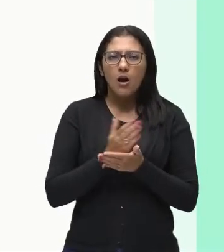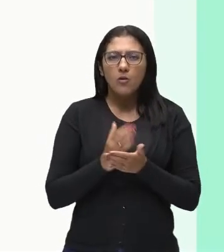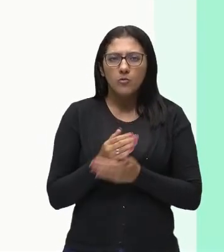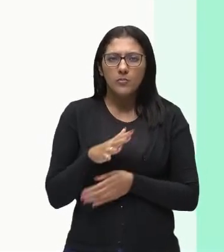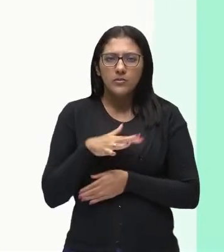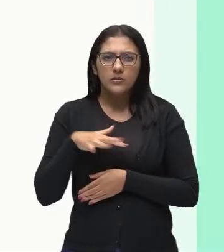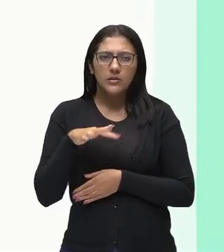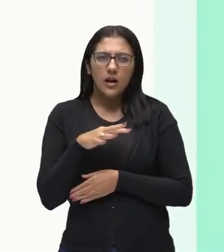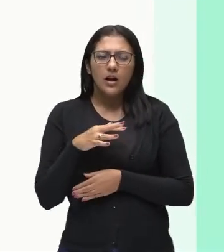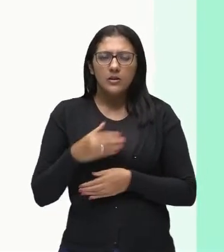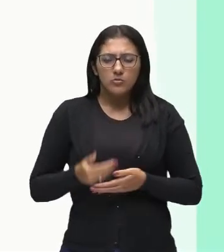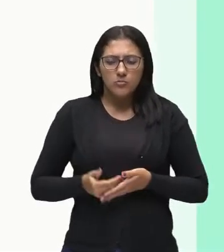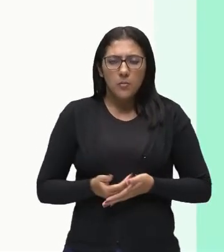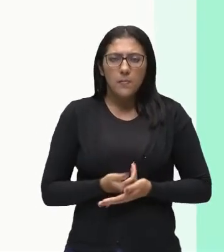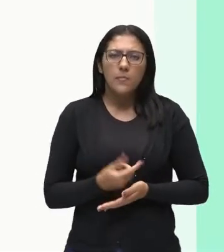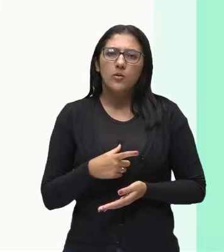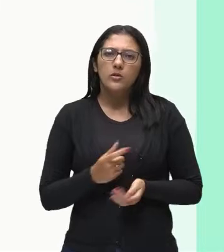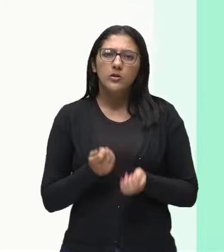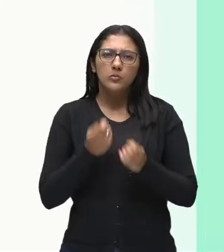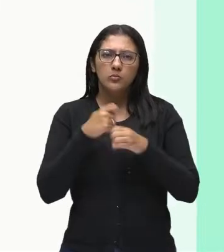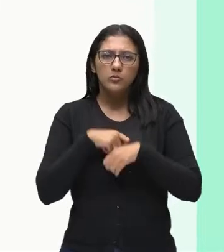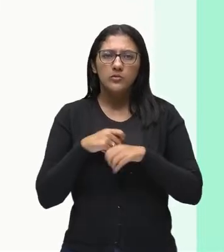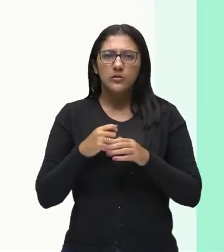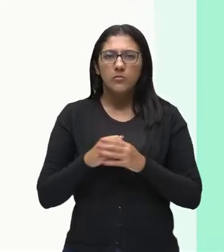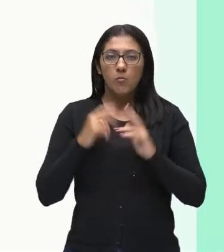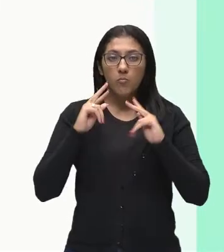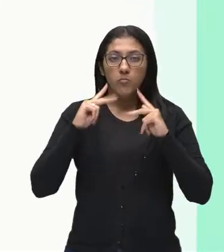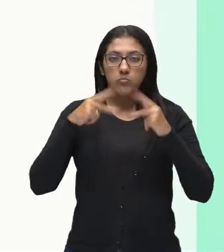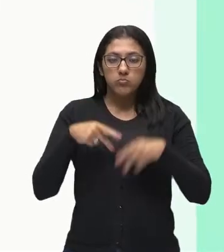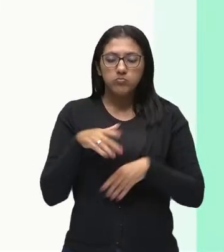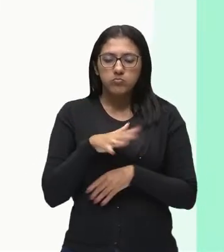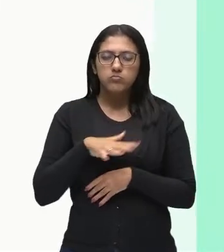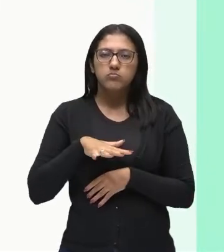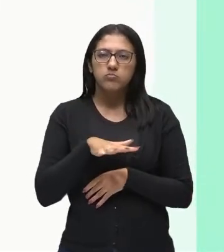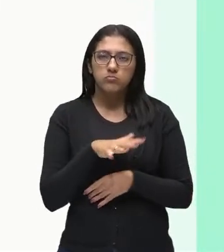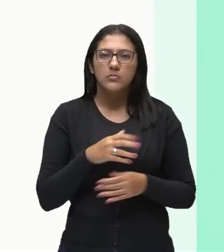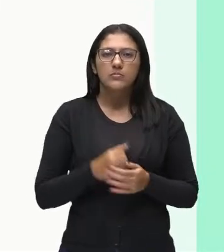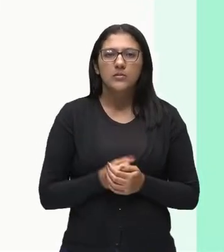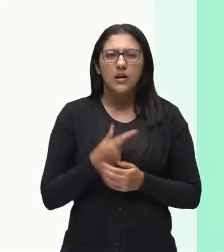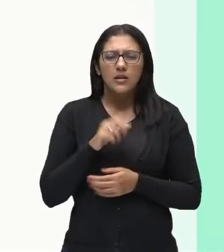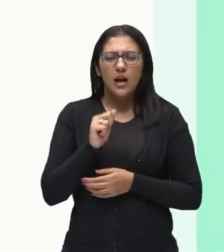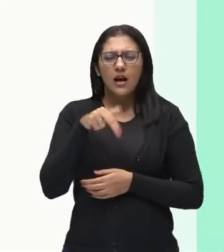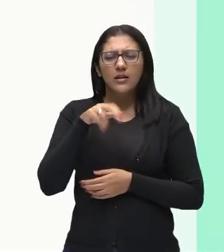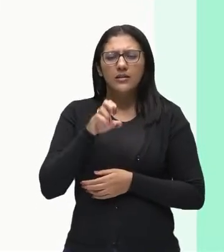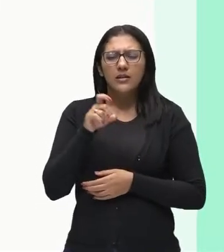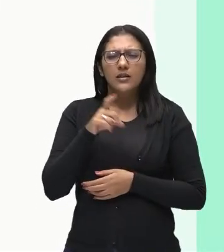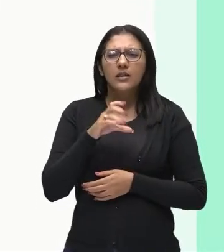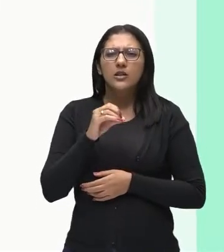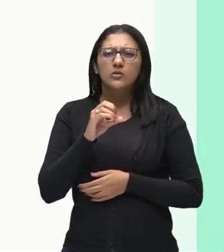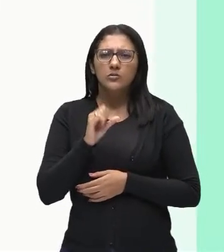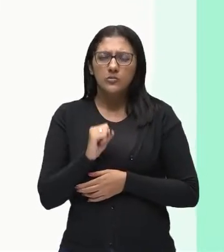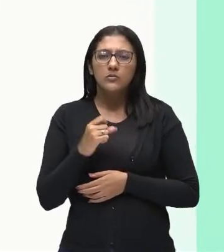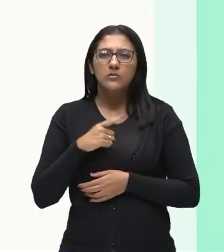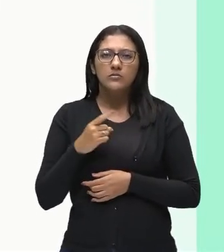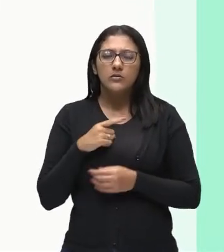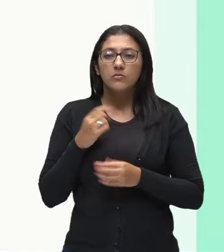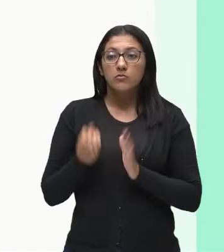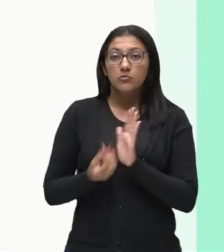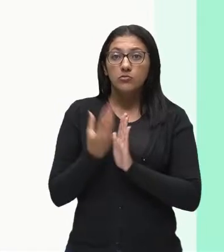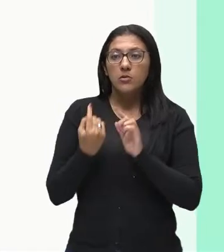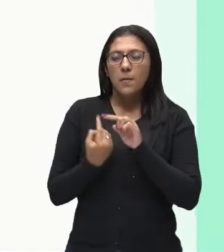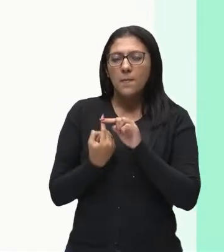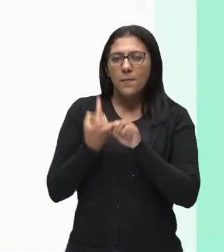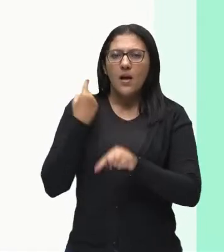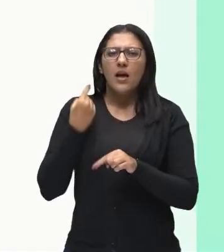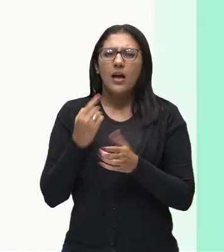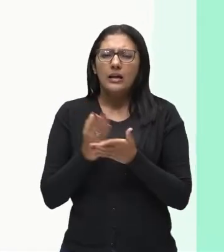embrionários permitiram aos vertebrados a conquista do ambiente terrestre. Esses anexos apareceram provavelmente nos ancestrais dos répteis